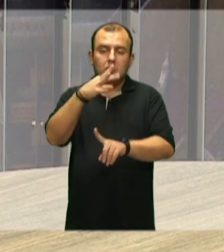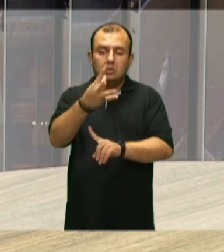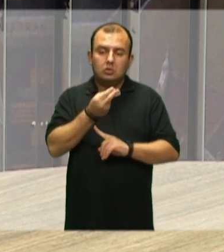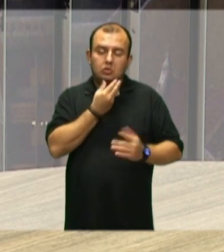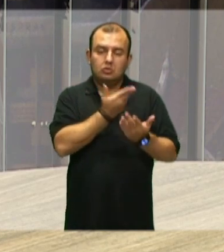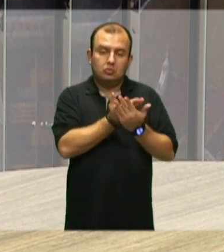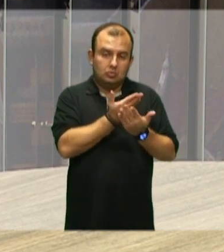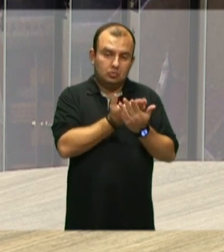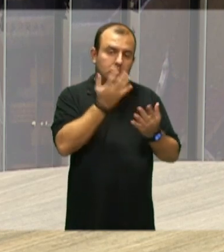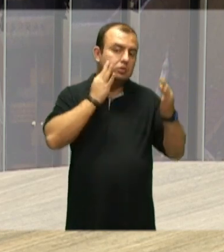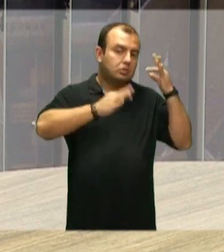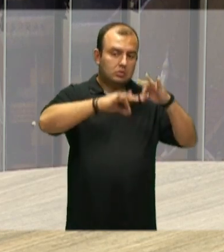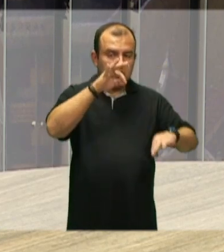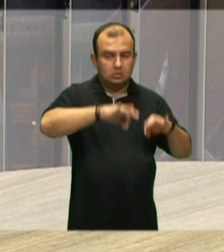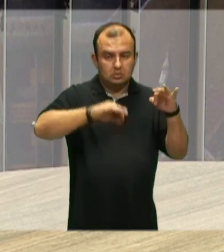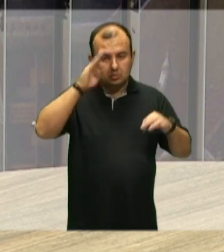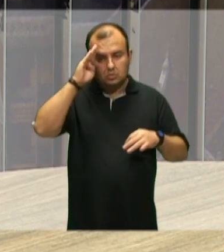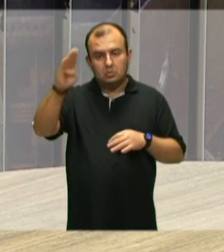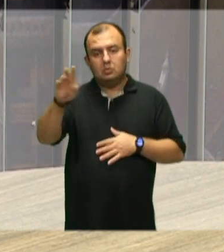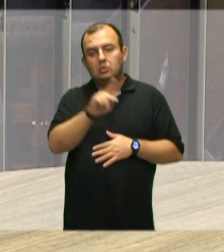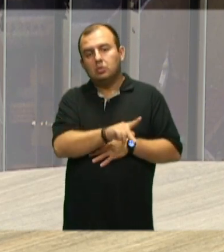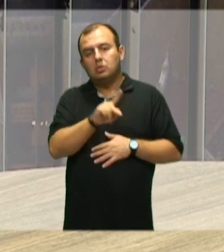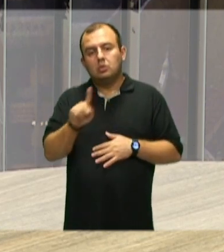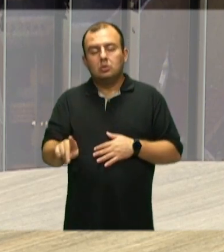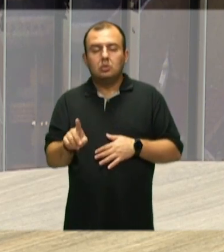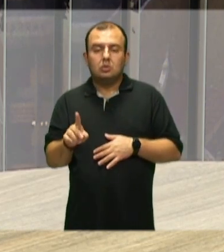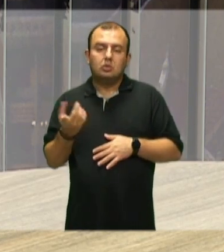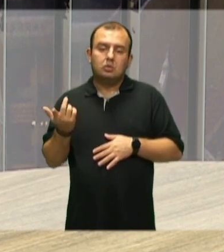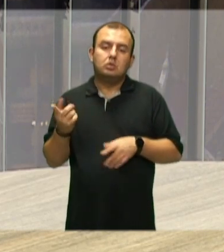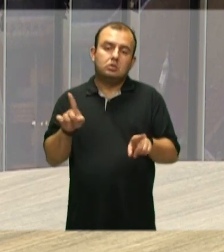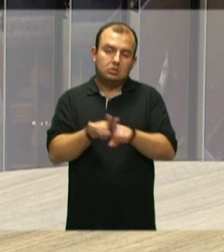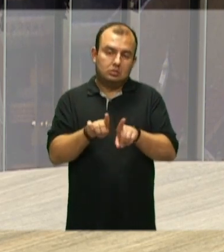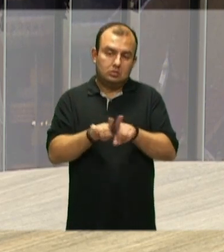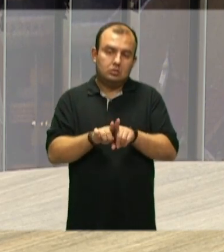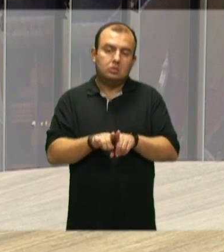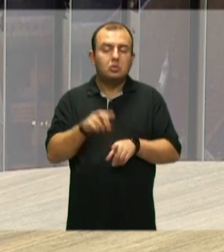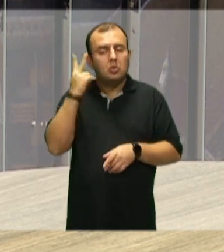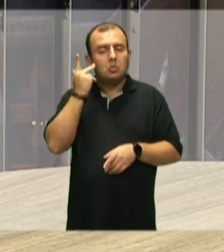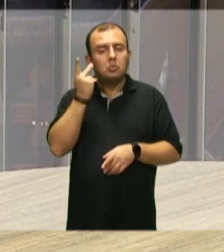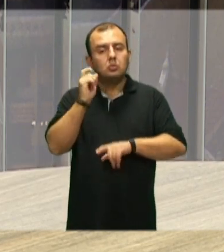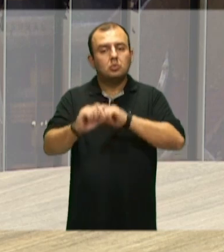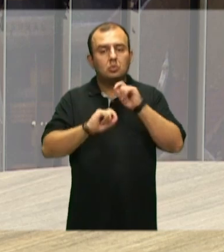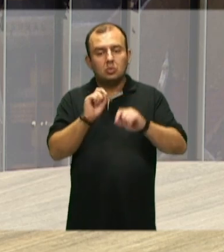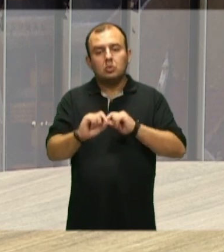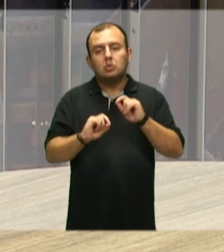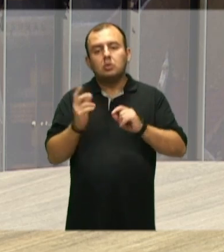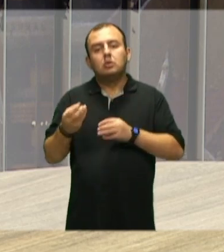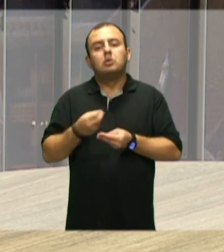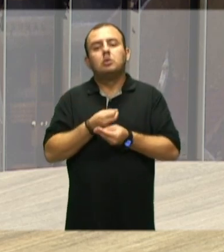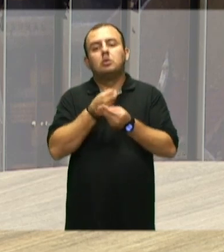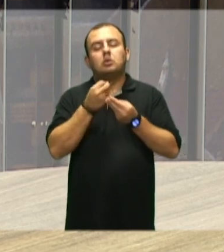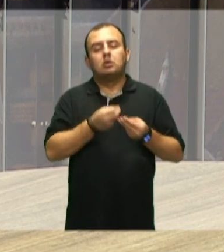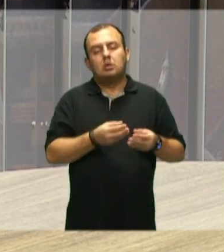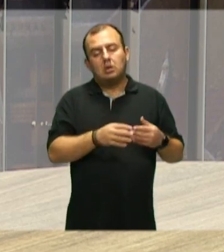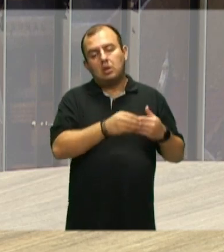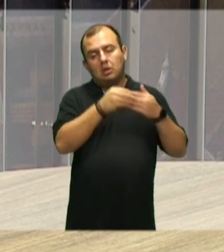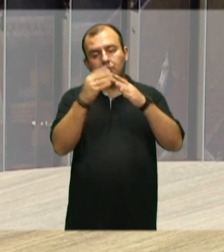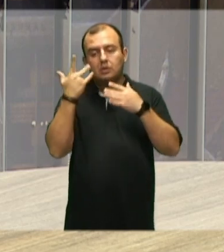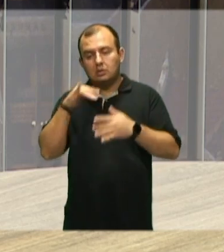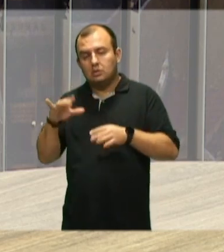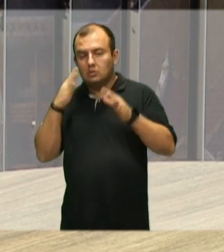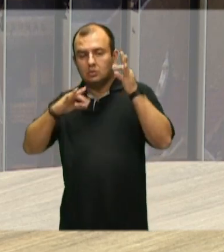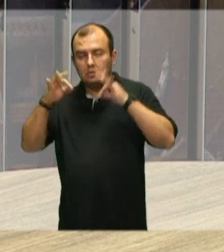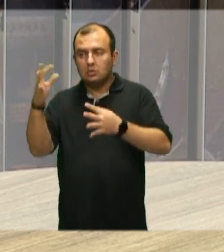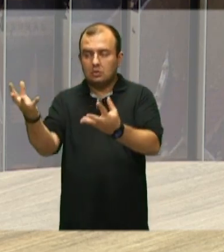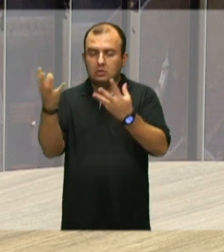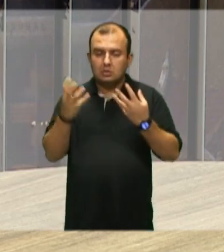de teatro, mas principalmente também professores e professoras, né, que normalmente são as pessoas que levam a criança ao teatro, recebem o